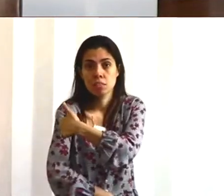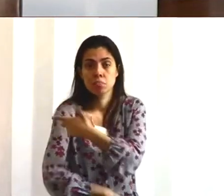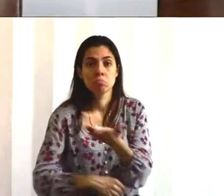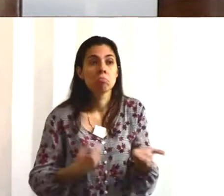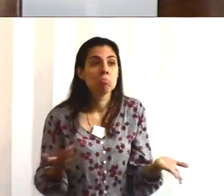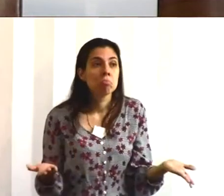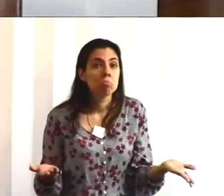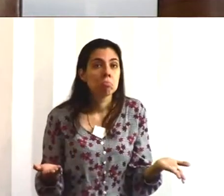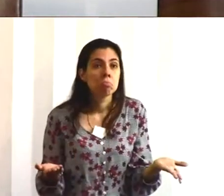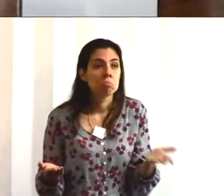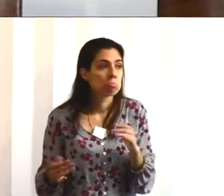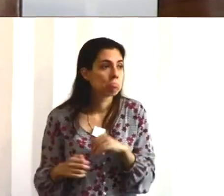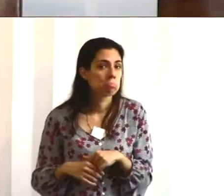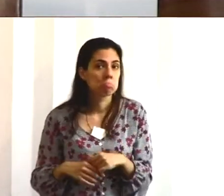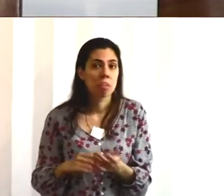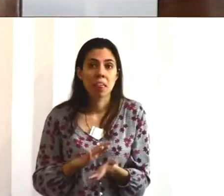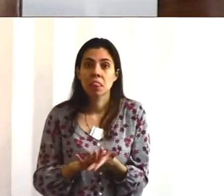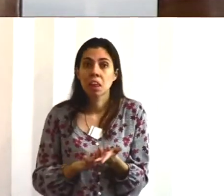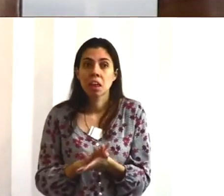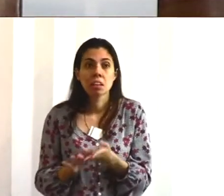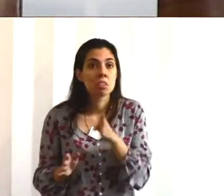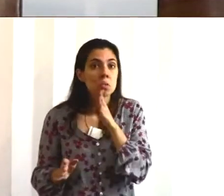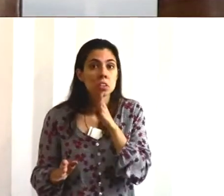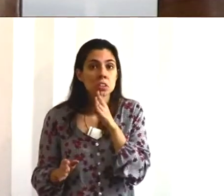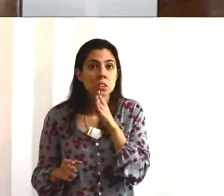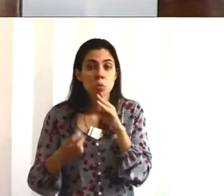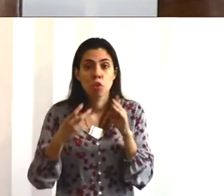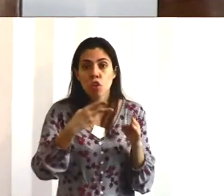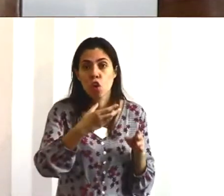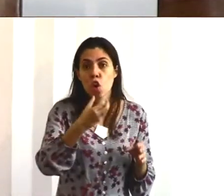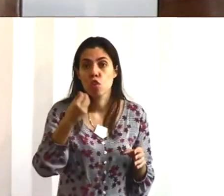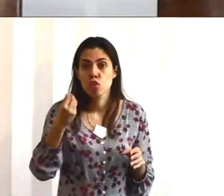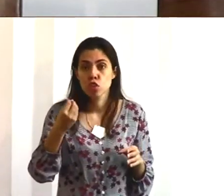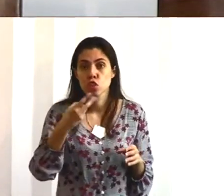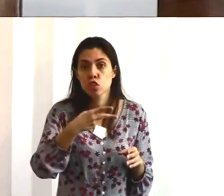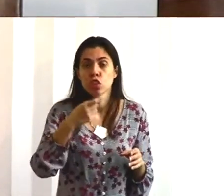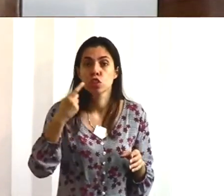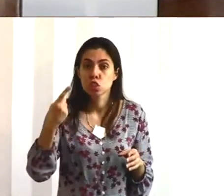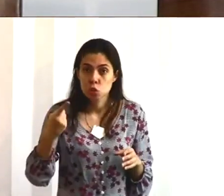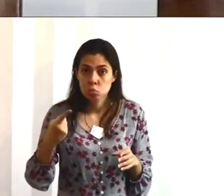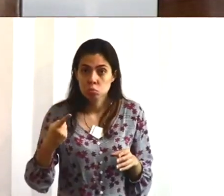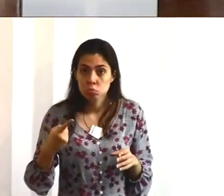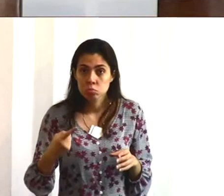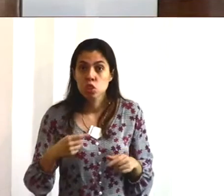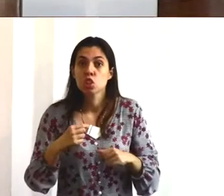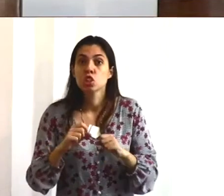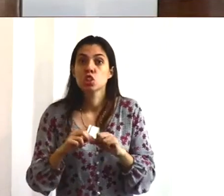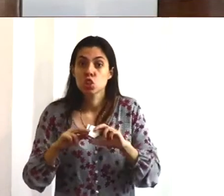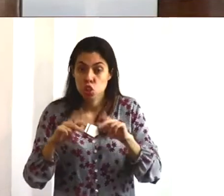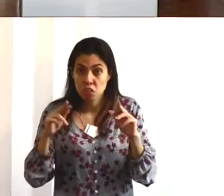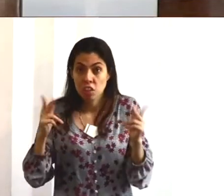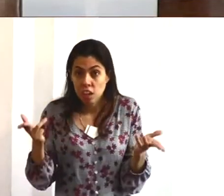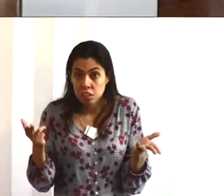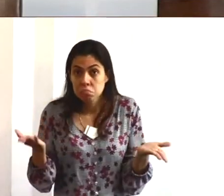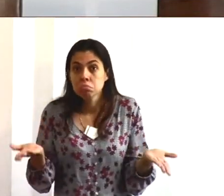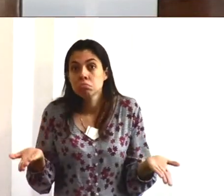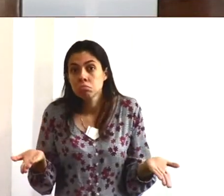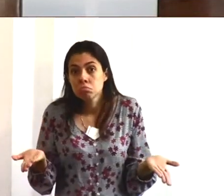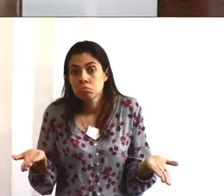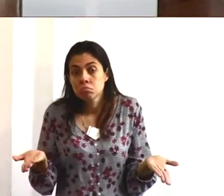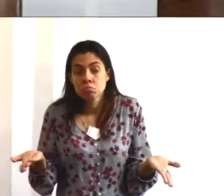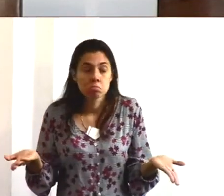não sabemos se de fato 2021 vai ser diferente de 2020. Talvez pode